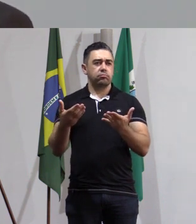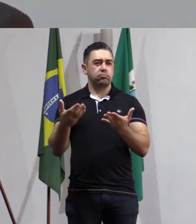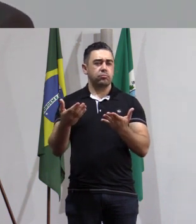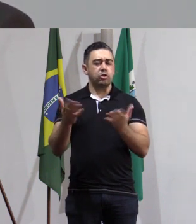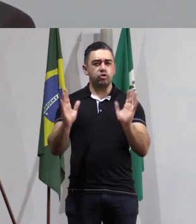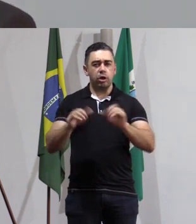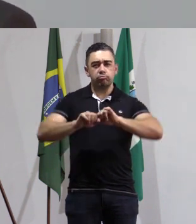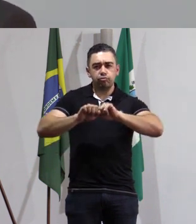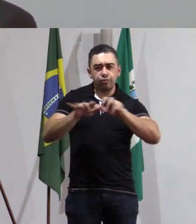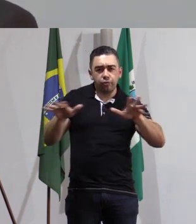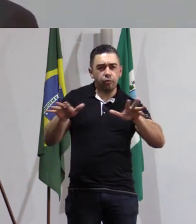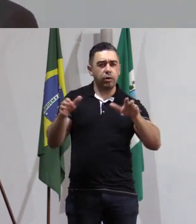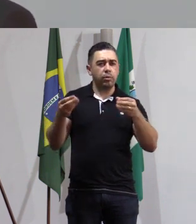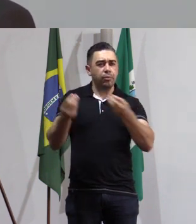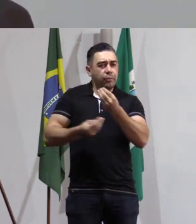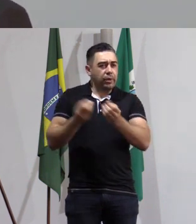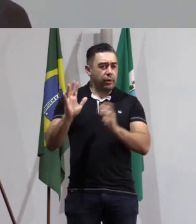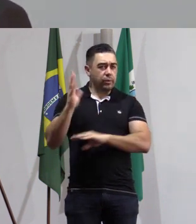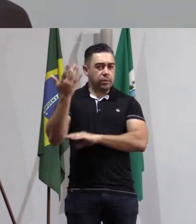divulgamos.